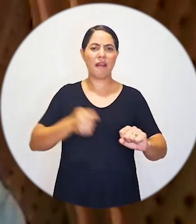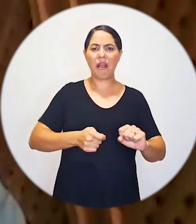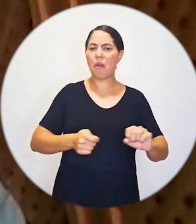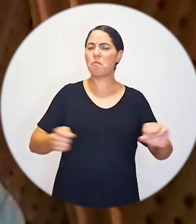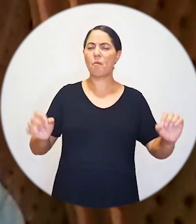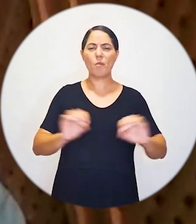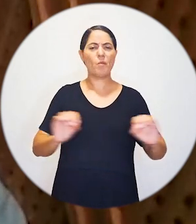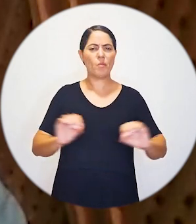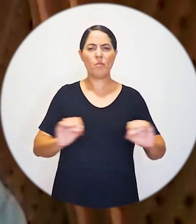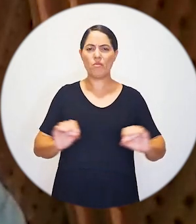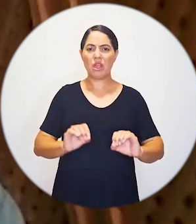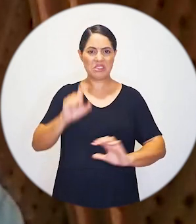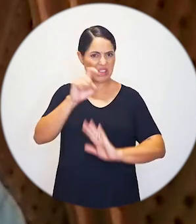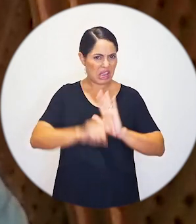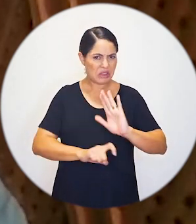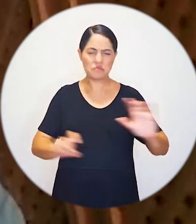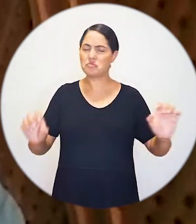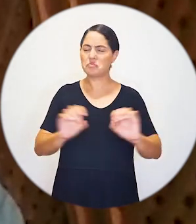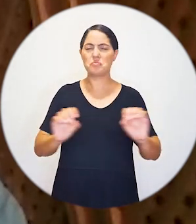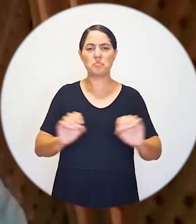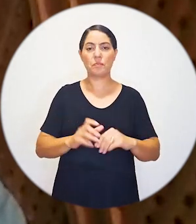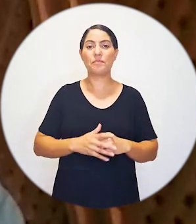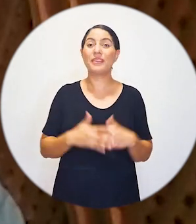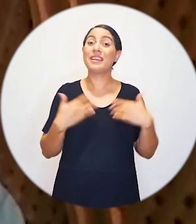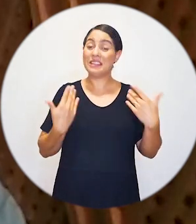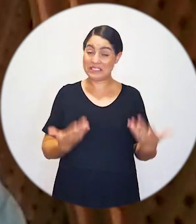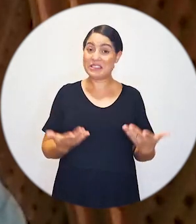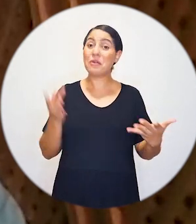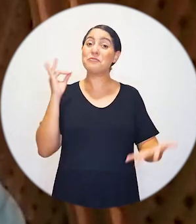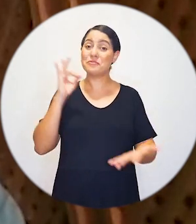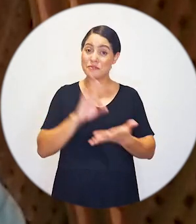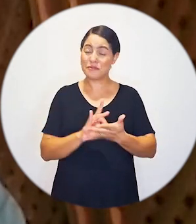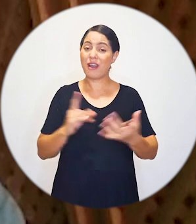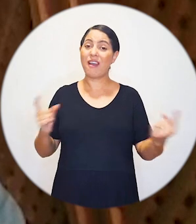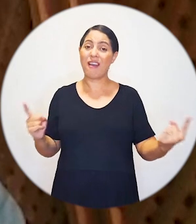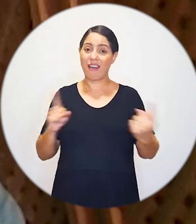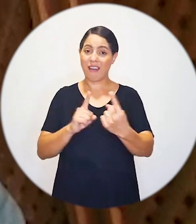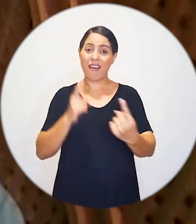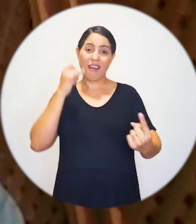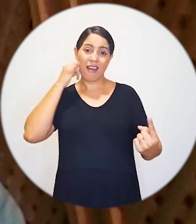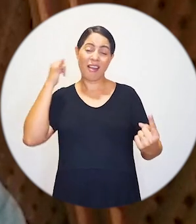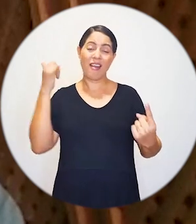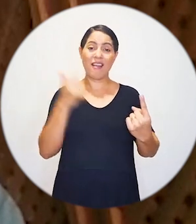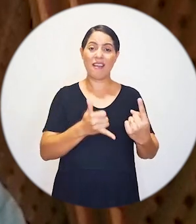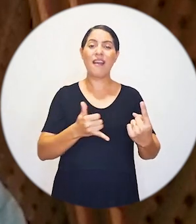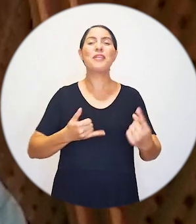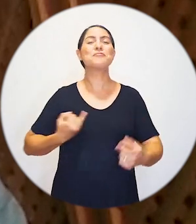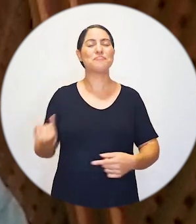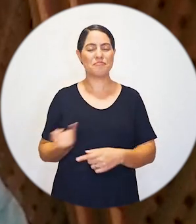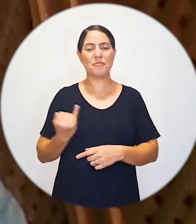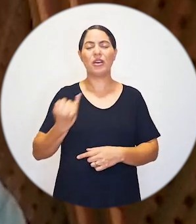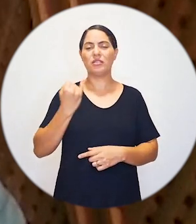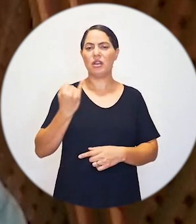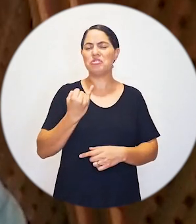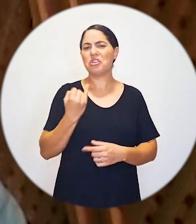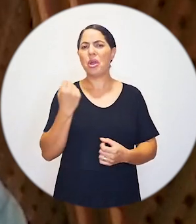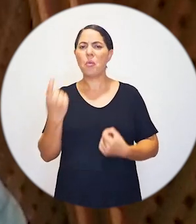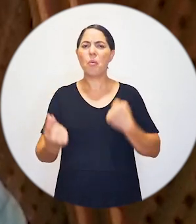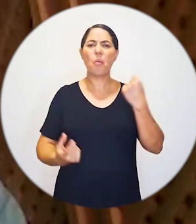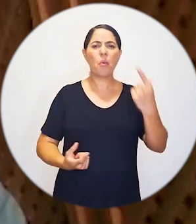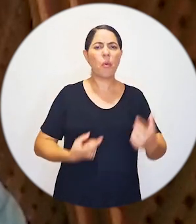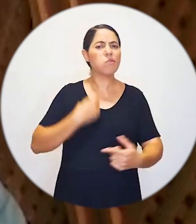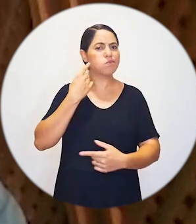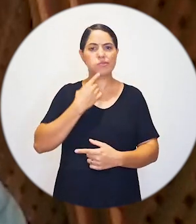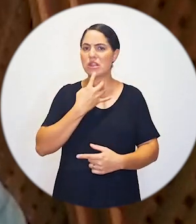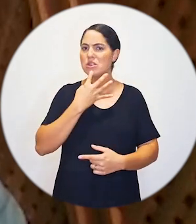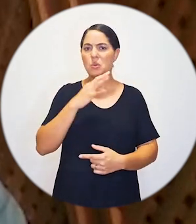pagamento de qualquer tipo de tarifa. Realmente esse é um grande avanço nesse canal de acesso, que é o canal de acesso às vezes muito desconhecido ainda pelos advogados